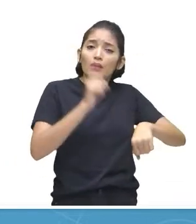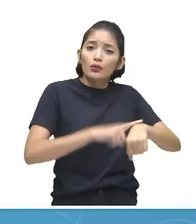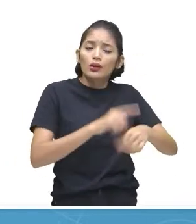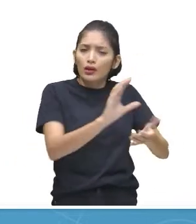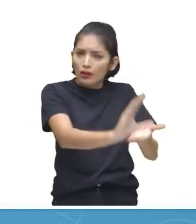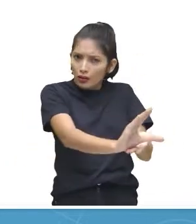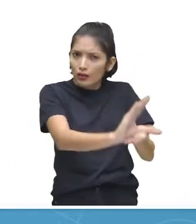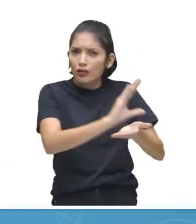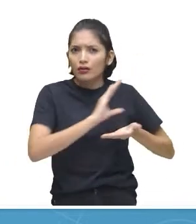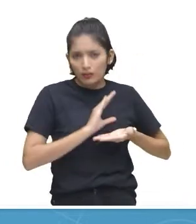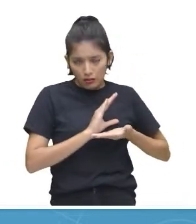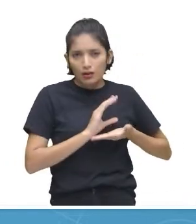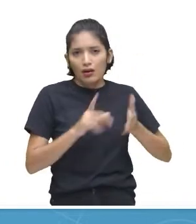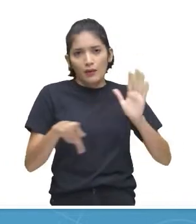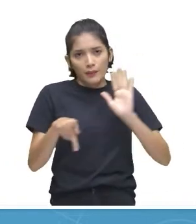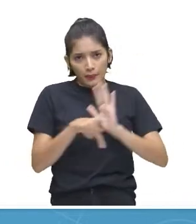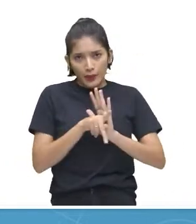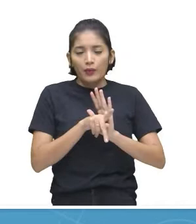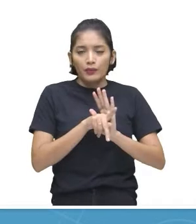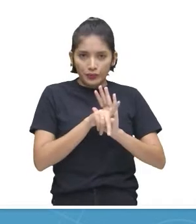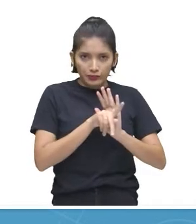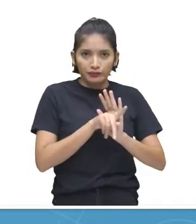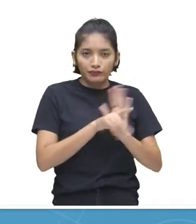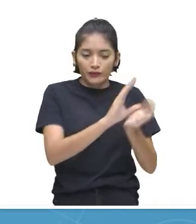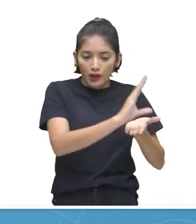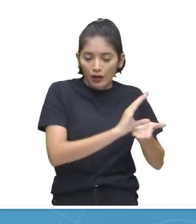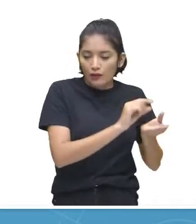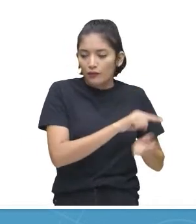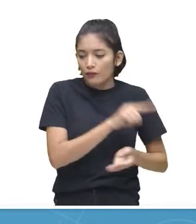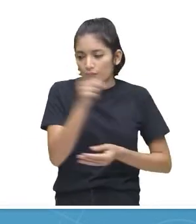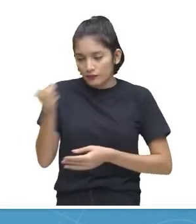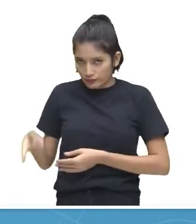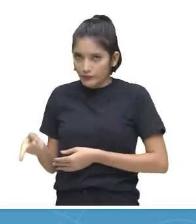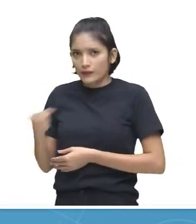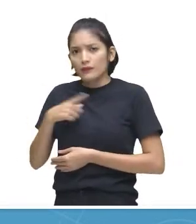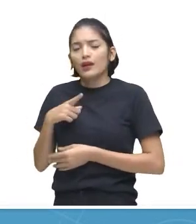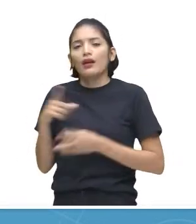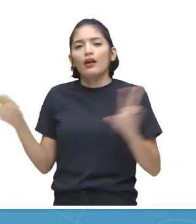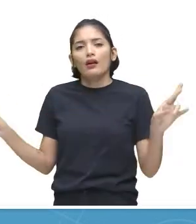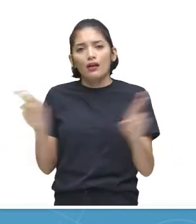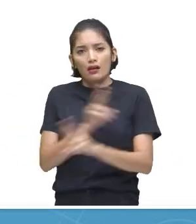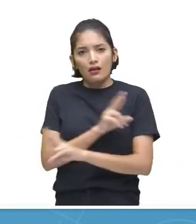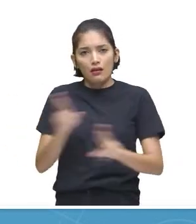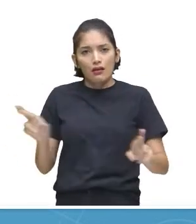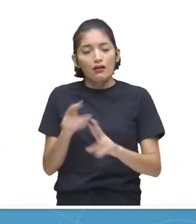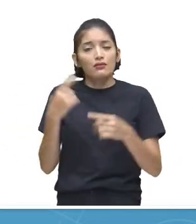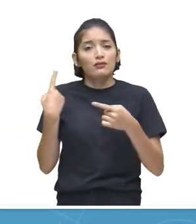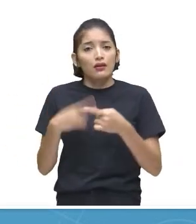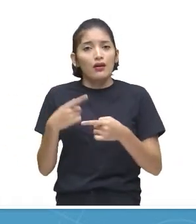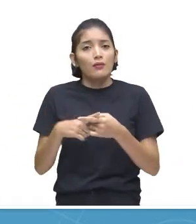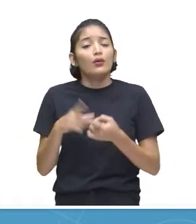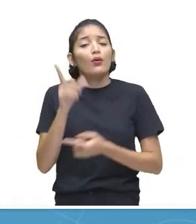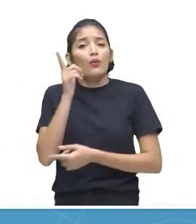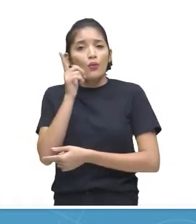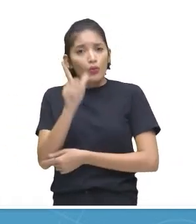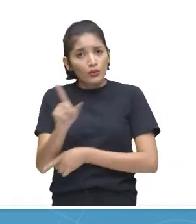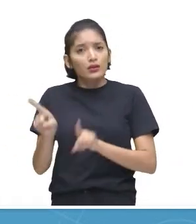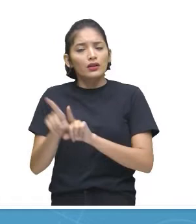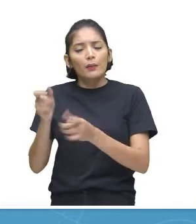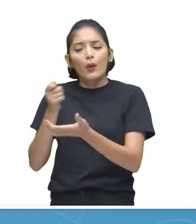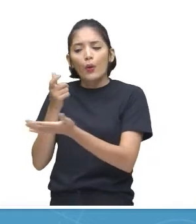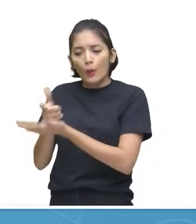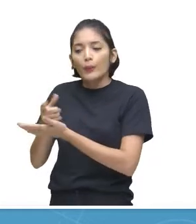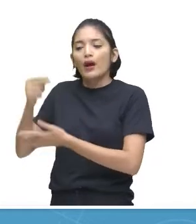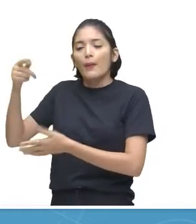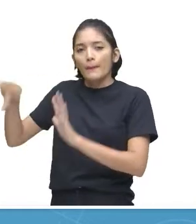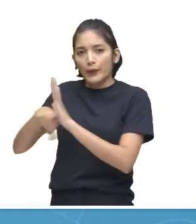retorno voltando para a colônia. Então a colônia começou a também ter uma relação maior porque ela passou a ser consumidora desse material.